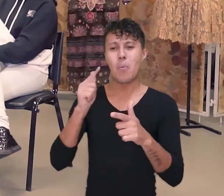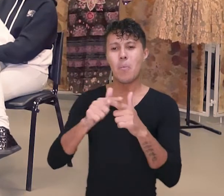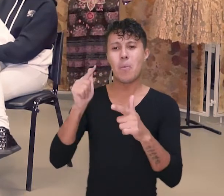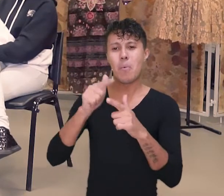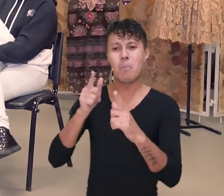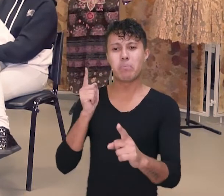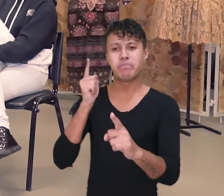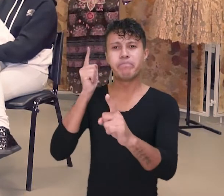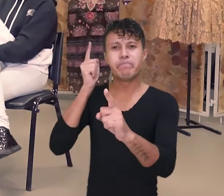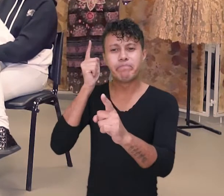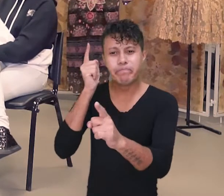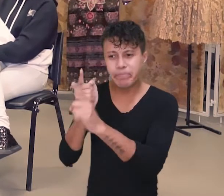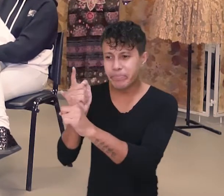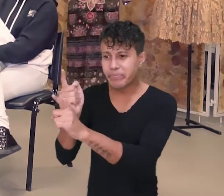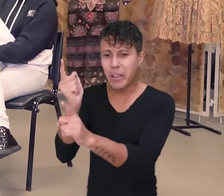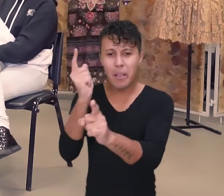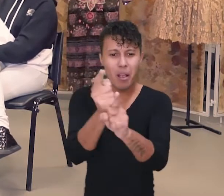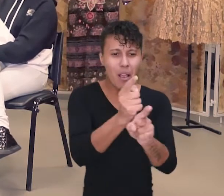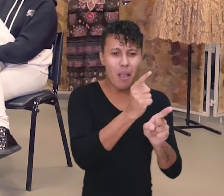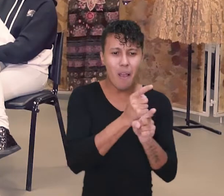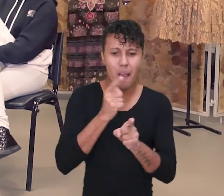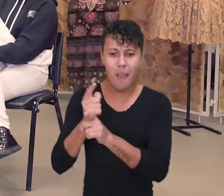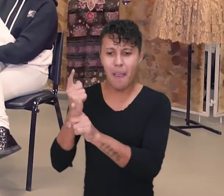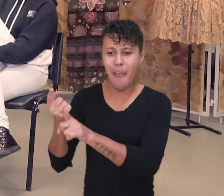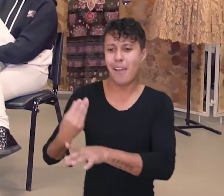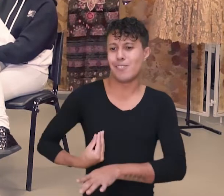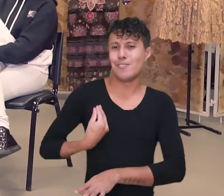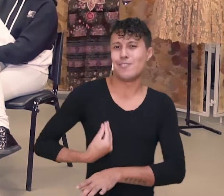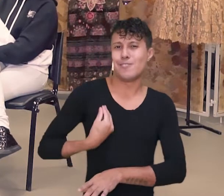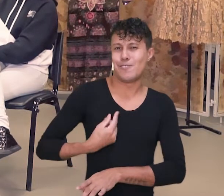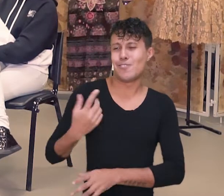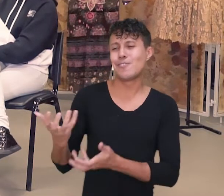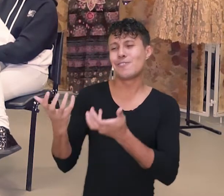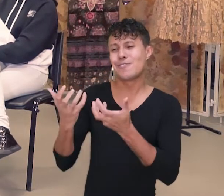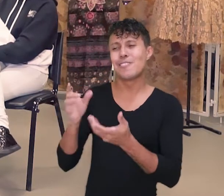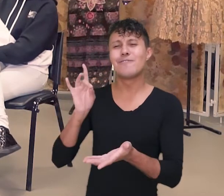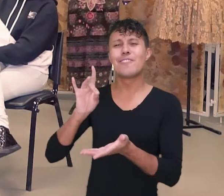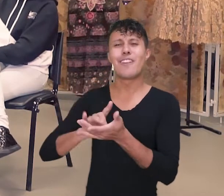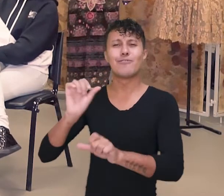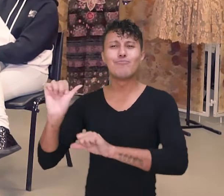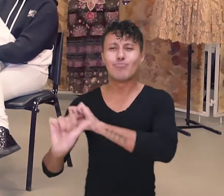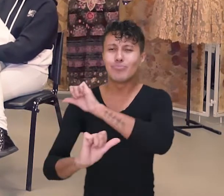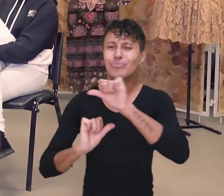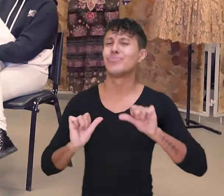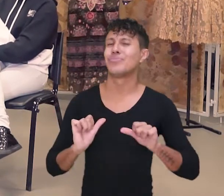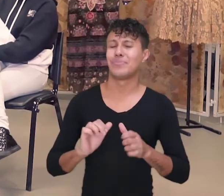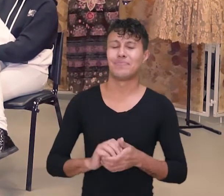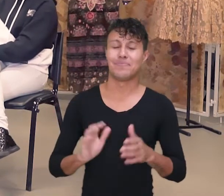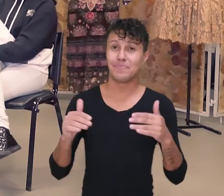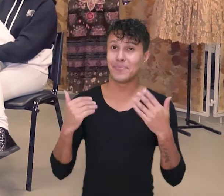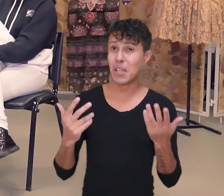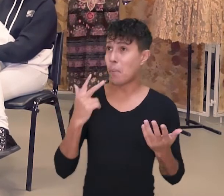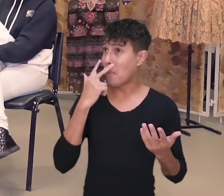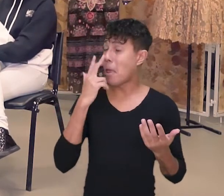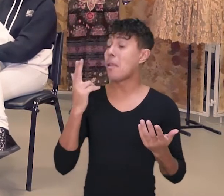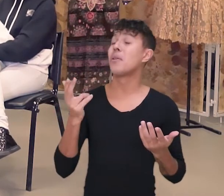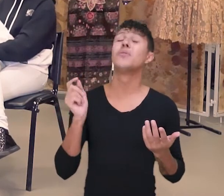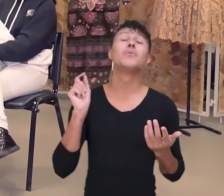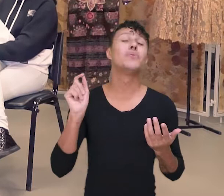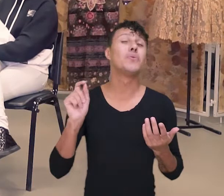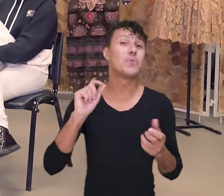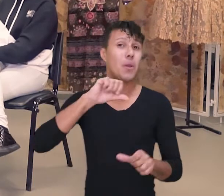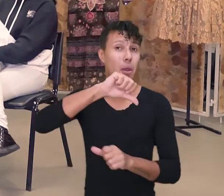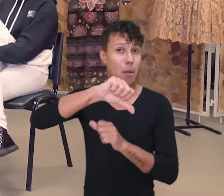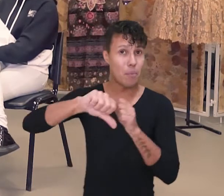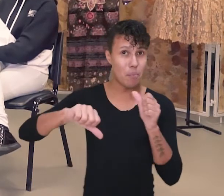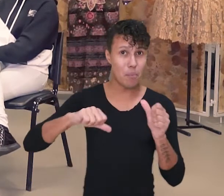nossos problemas, sabe? Como a gente consegue ir ao encontro dessas situações que a gente gostaria de mudar. E assim, será que